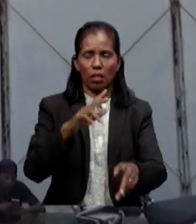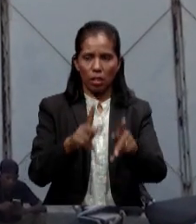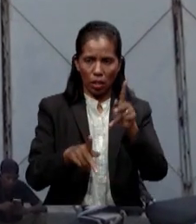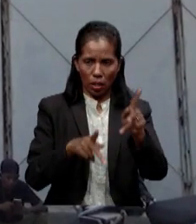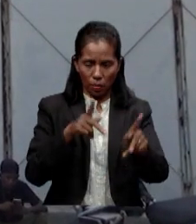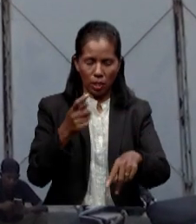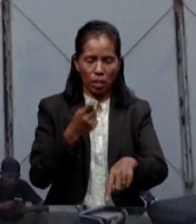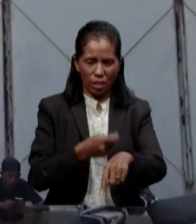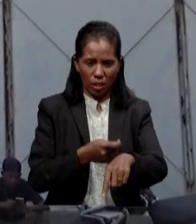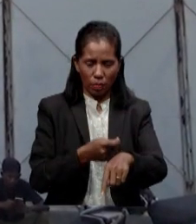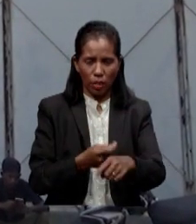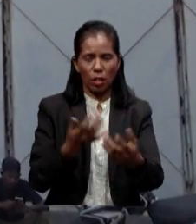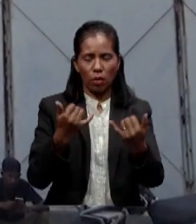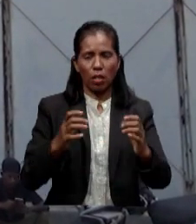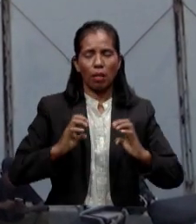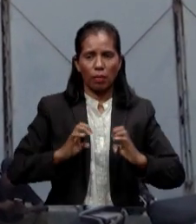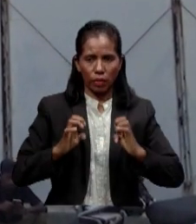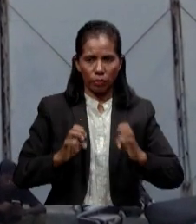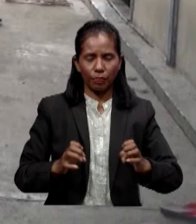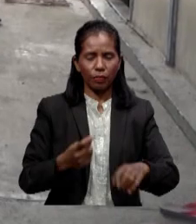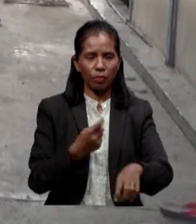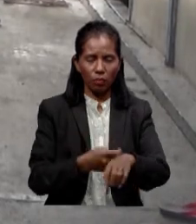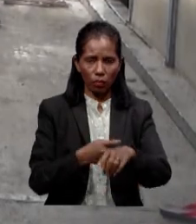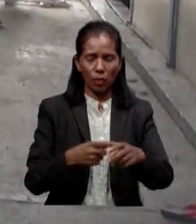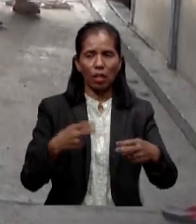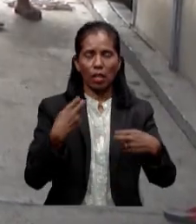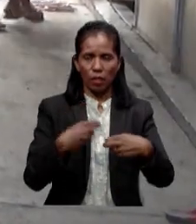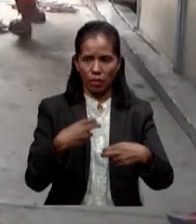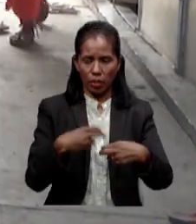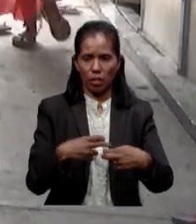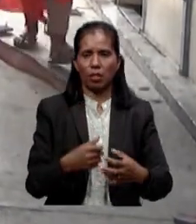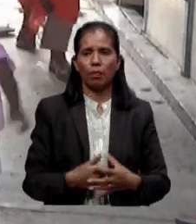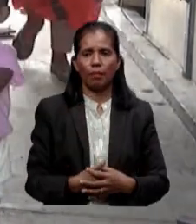ida emergência situação da difícil né depois